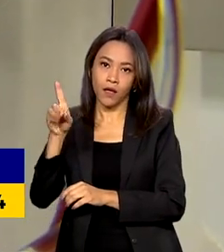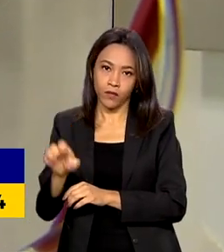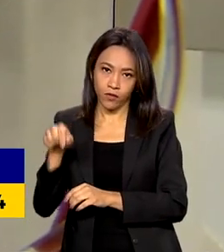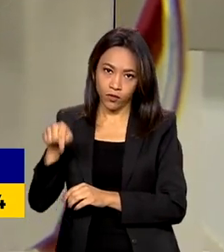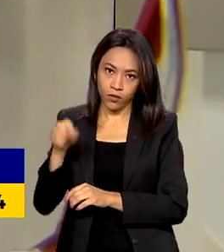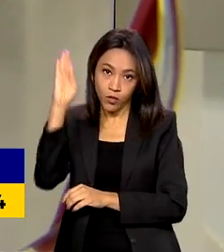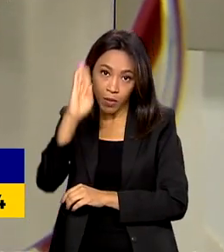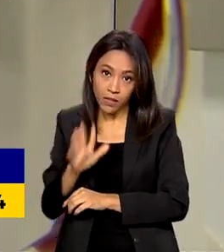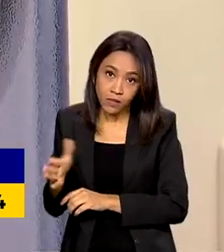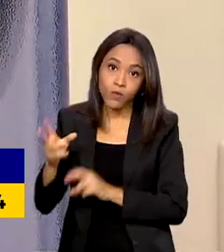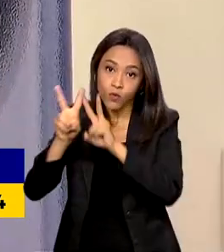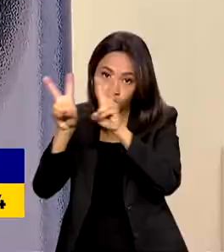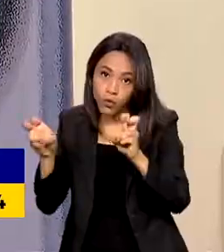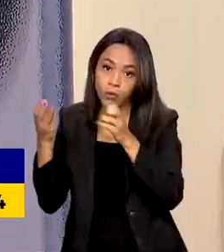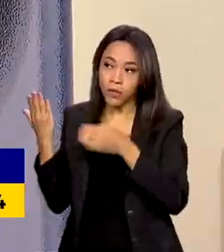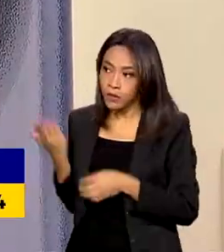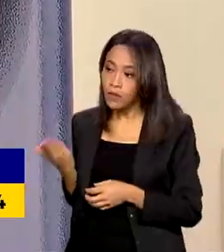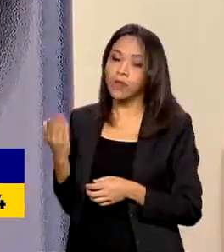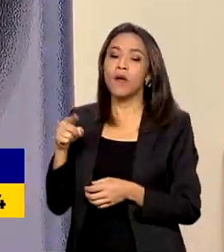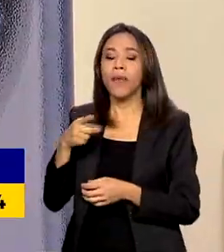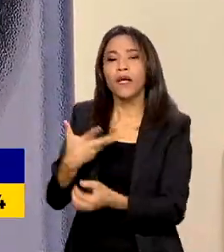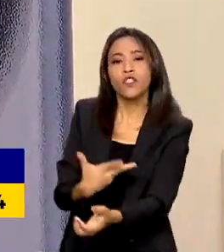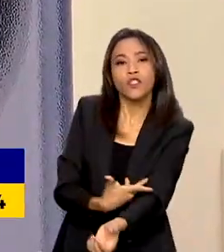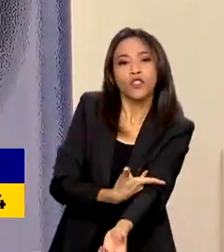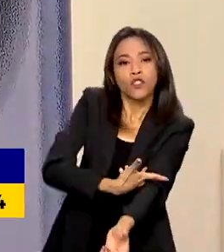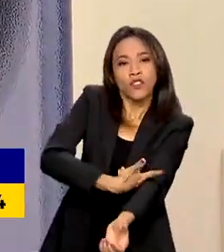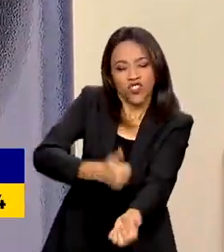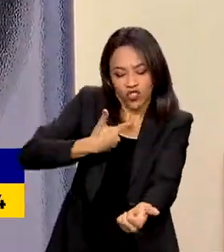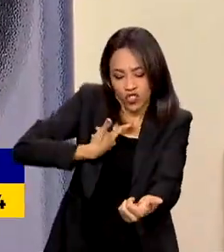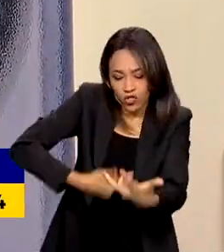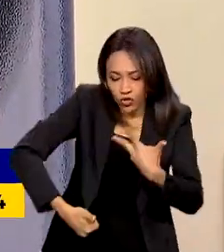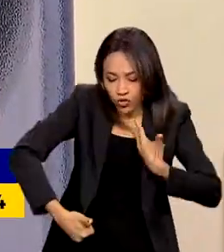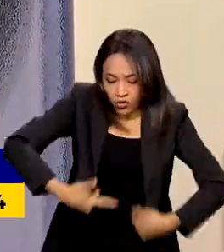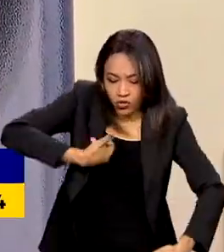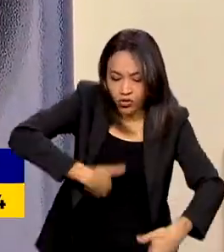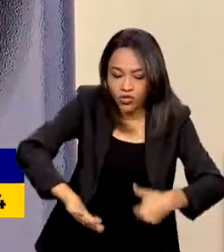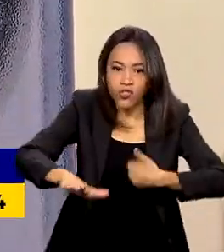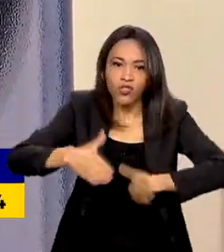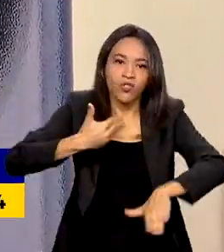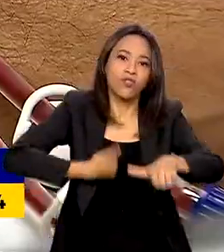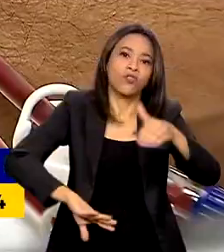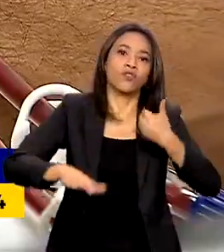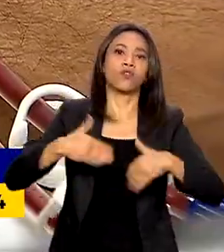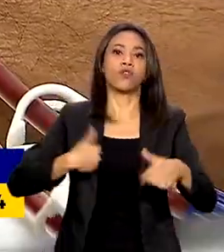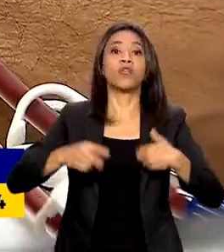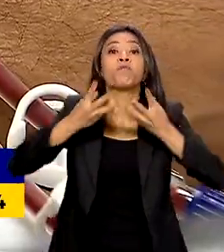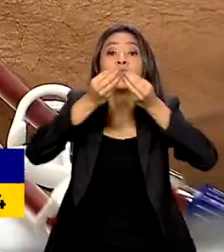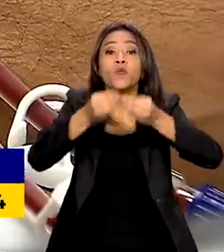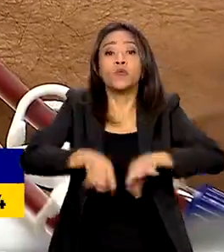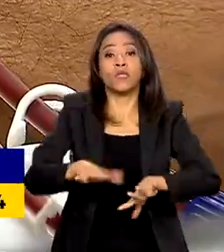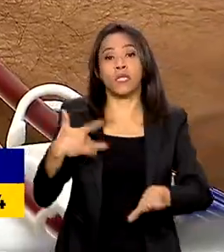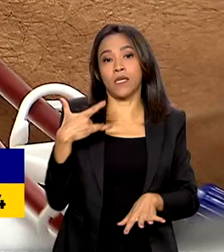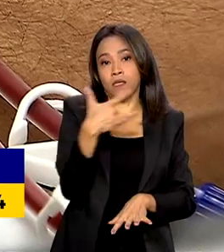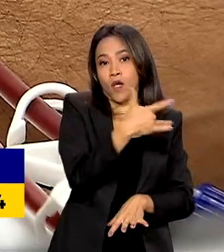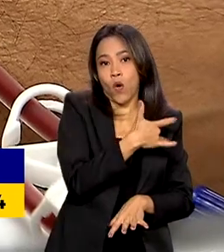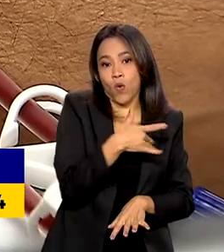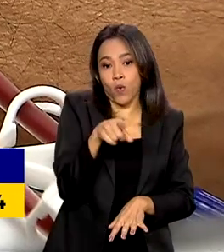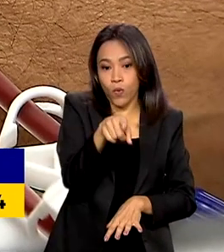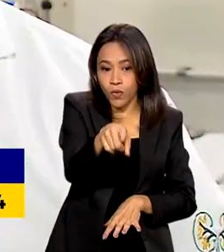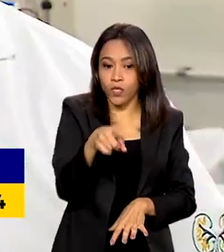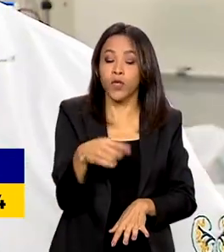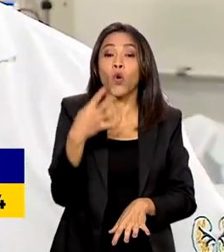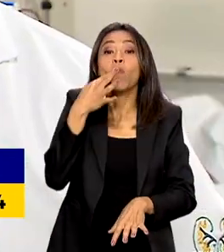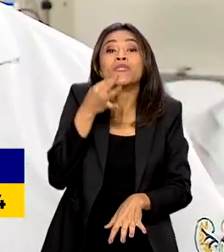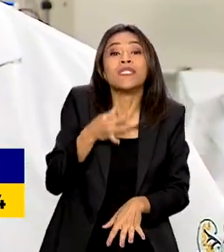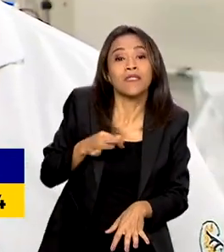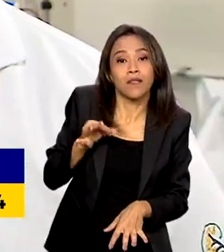máquinas é para filtrar o sangue, retirando do corpo resíduos prejudiciais à saúde, como o excesso de sal.